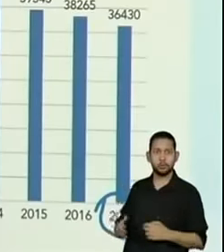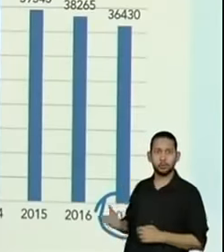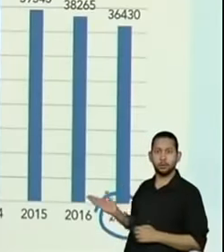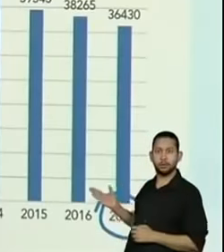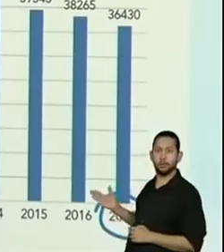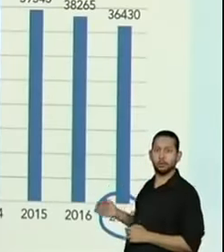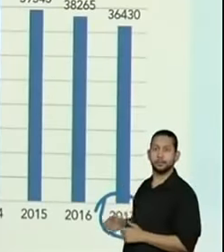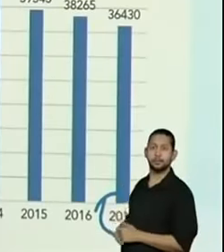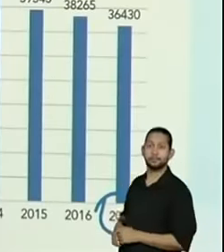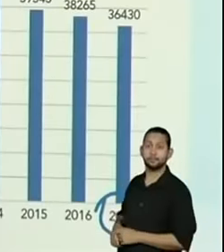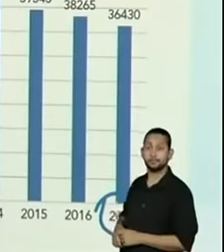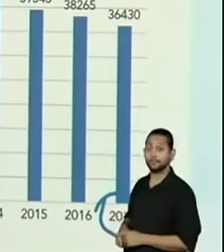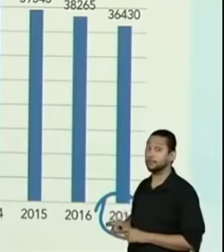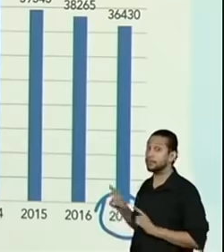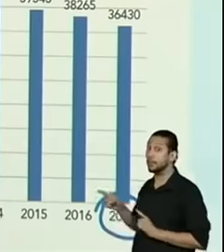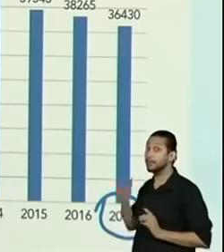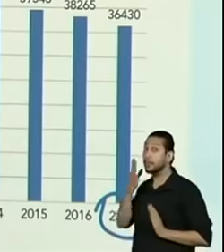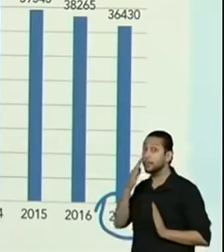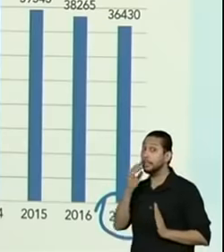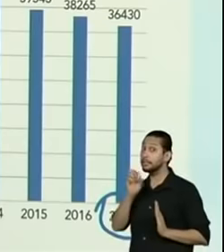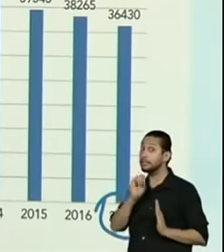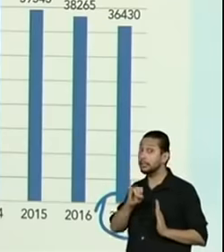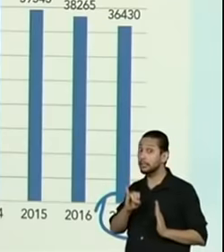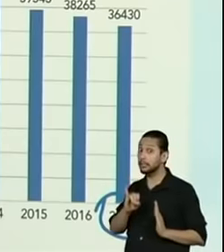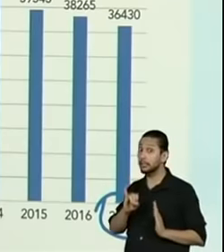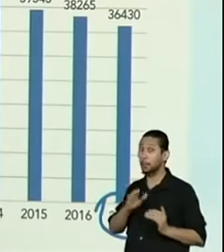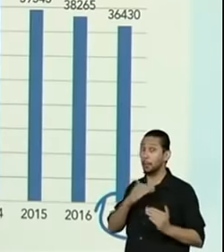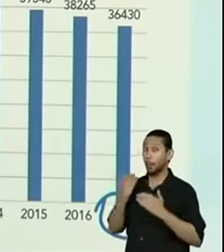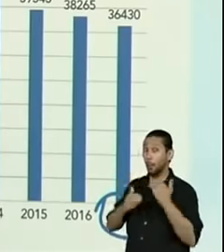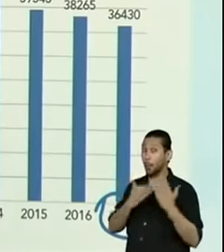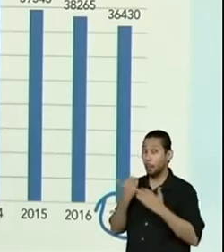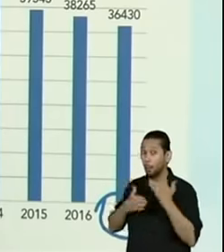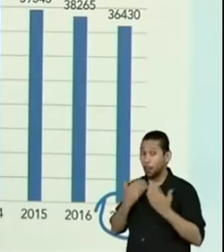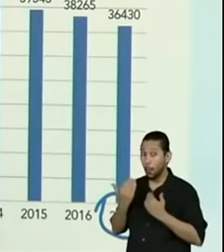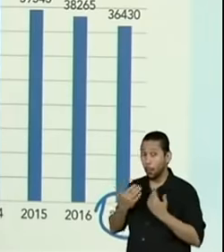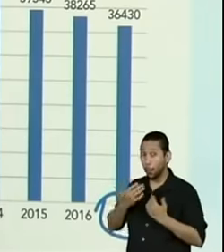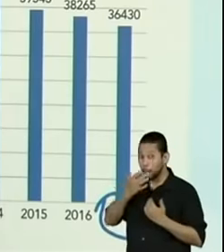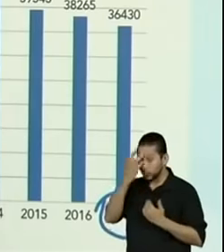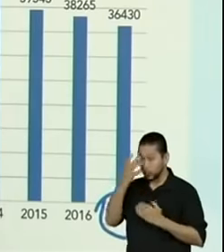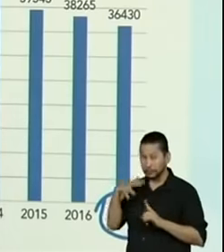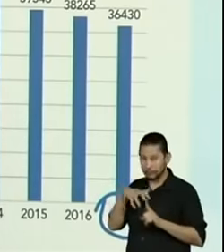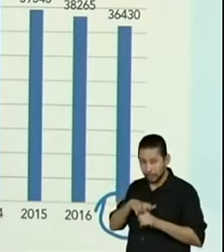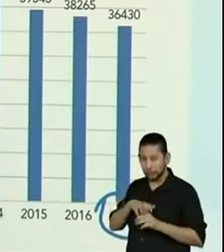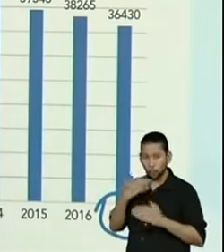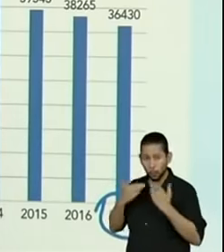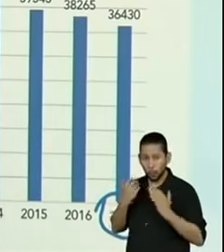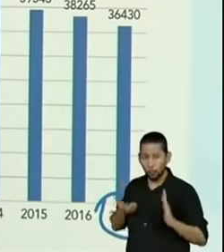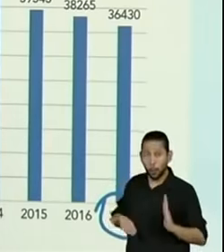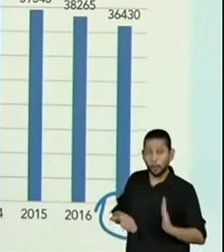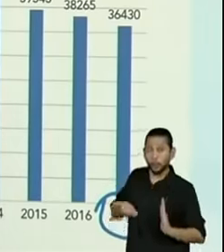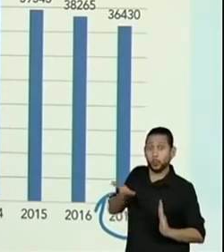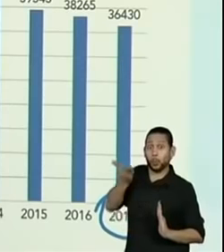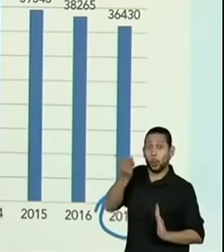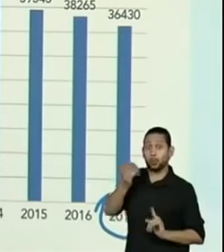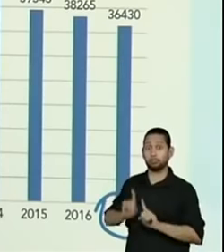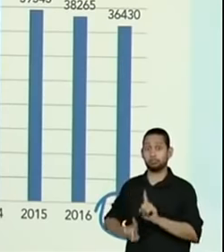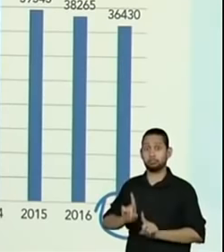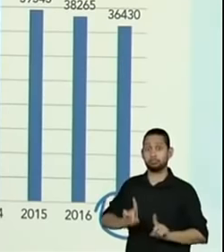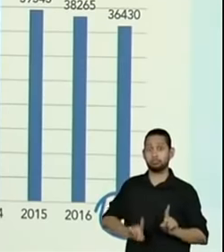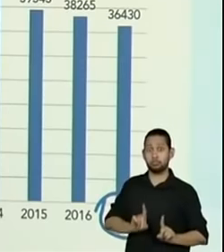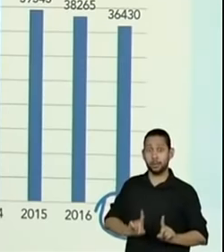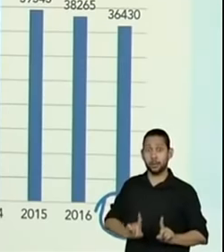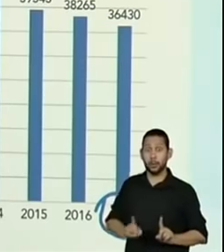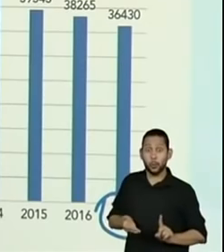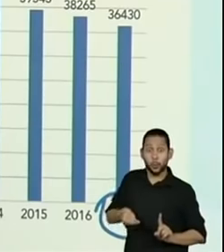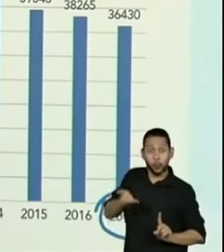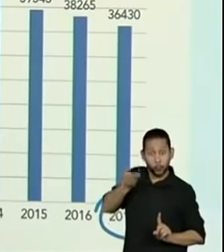se houve um aumento ou uma diminuição. E aí? Ó, Paloma,